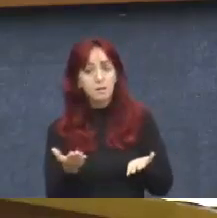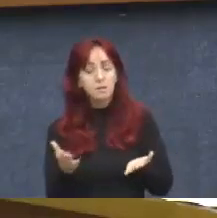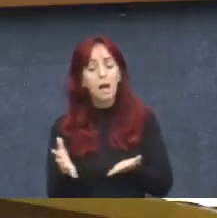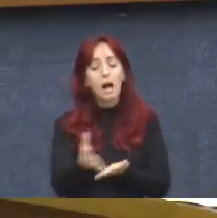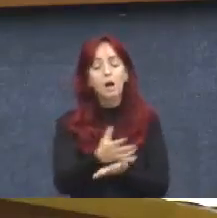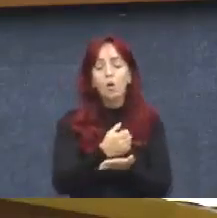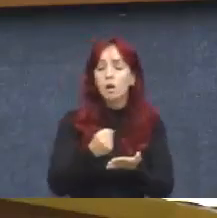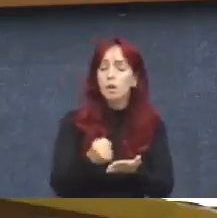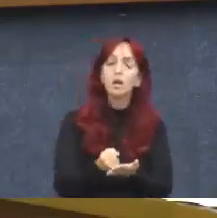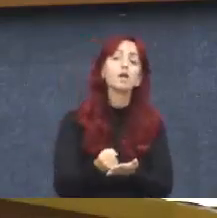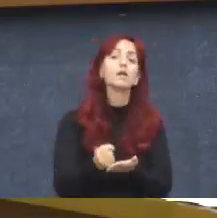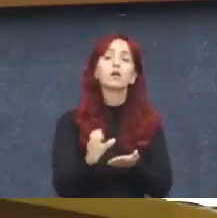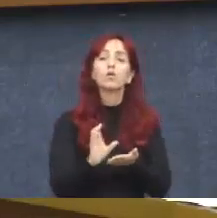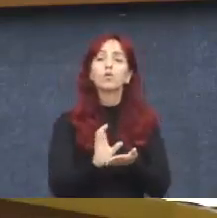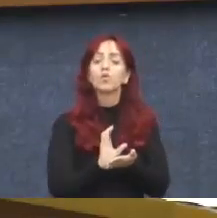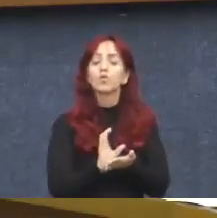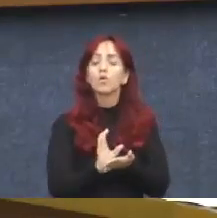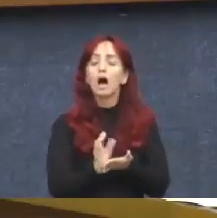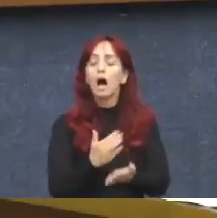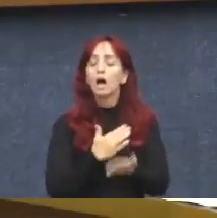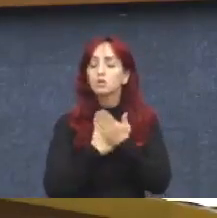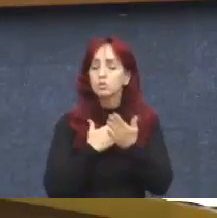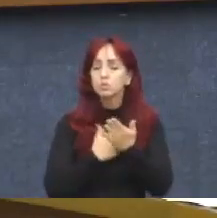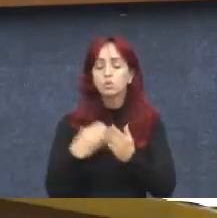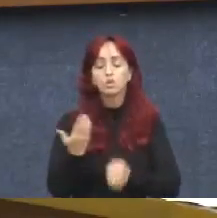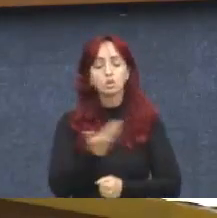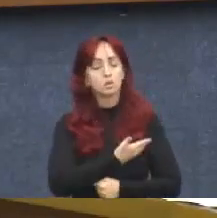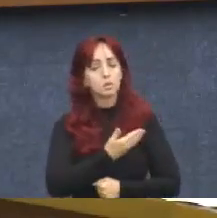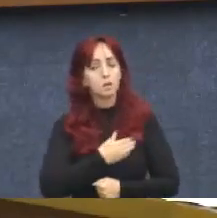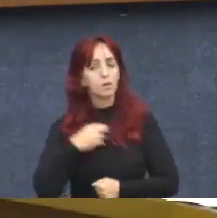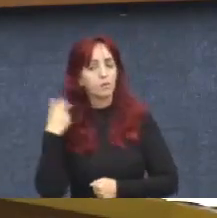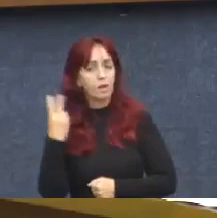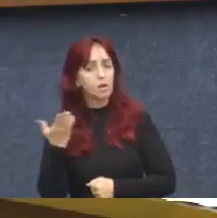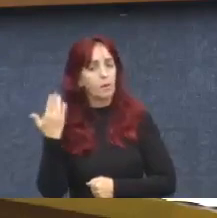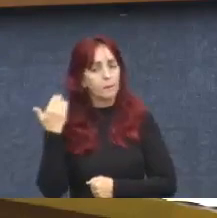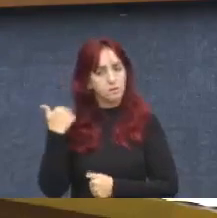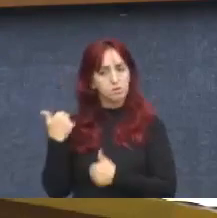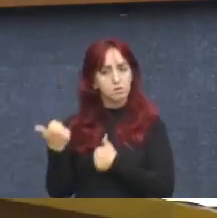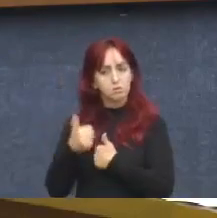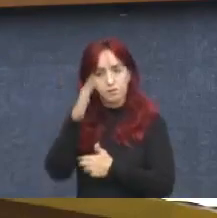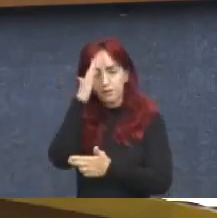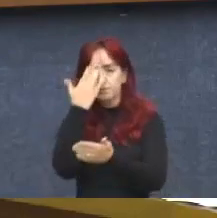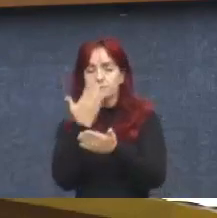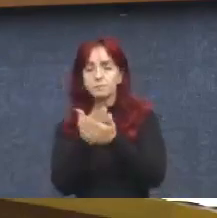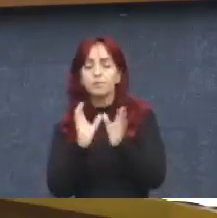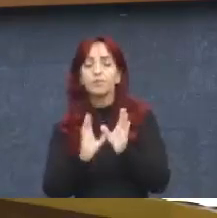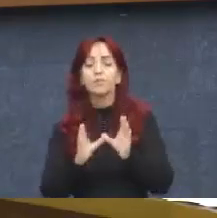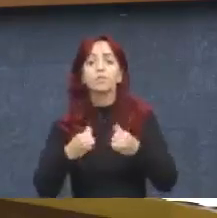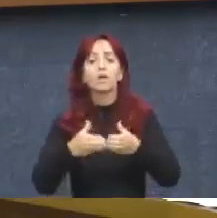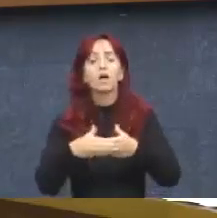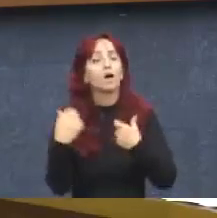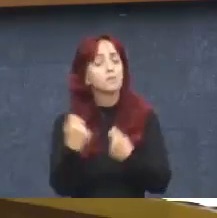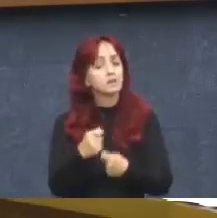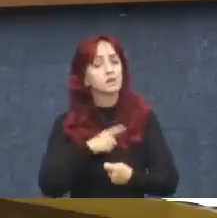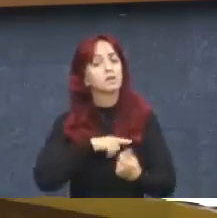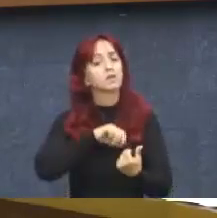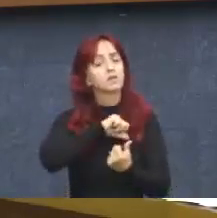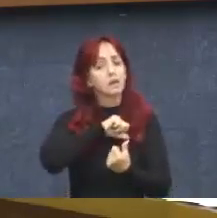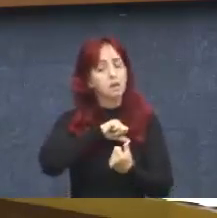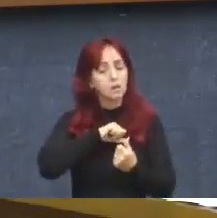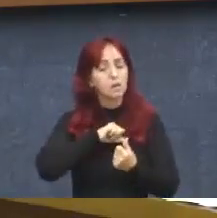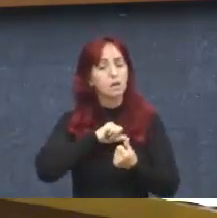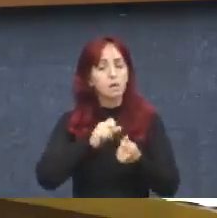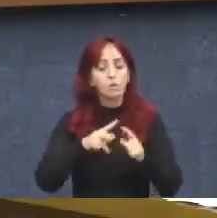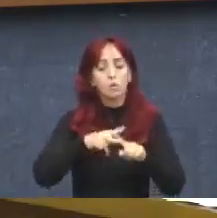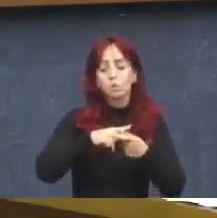a contribuição de colegas vereadores e vereadores mais antigos, a gente acredita que a comissão ela precisa ser reformulada, mas